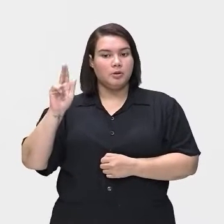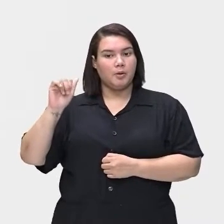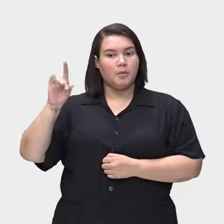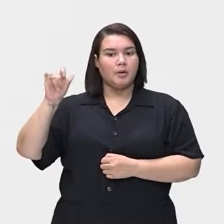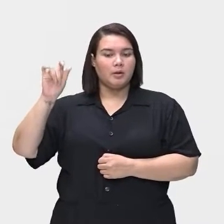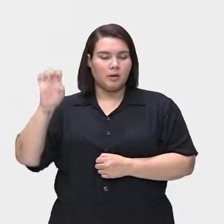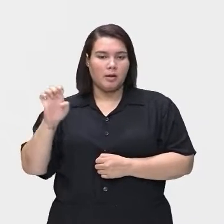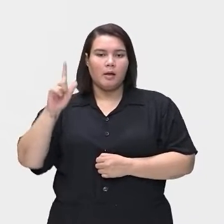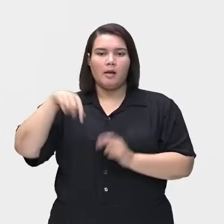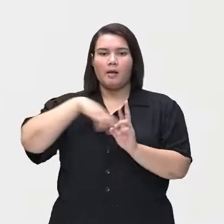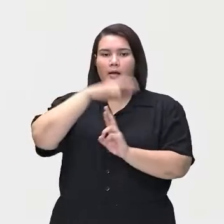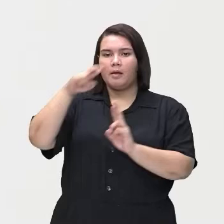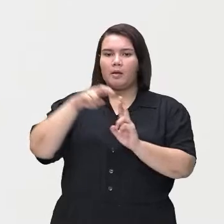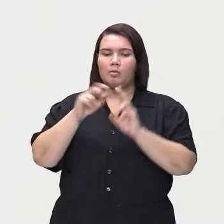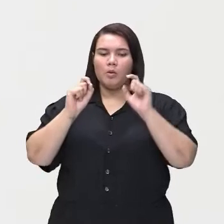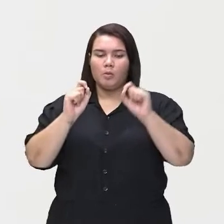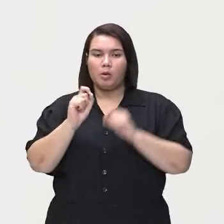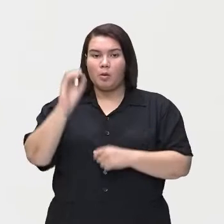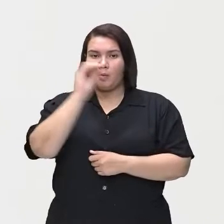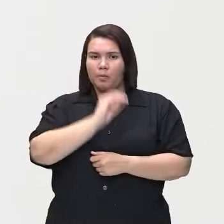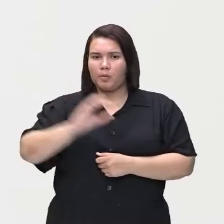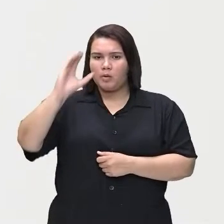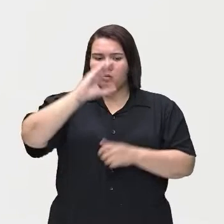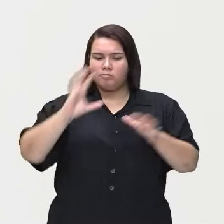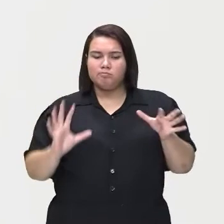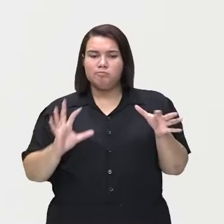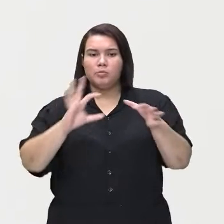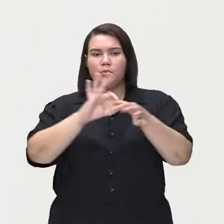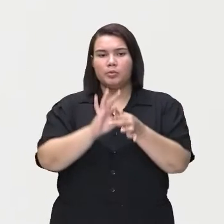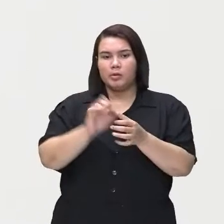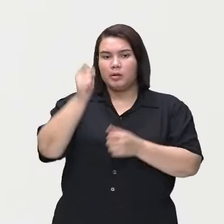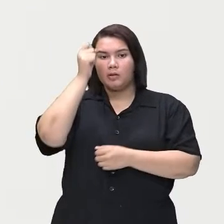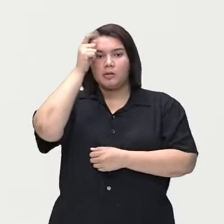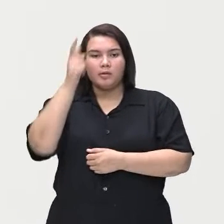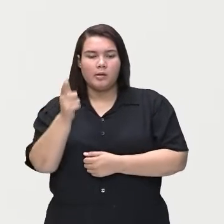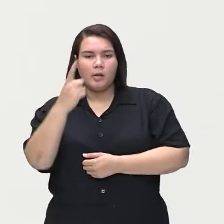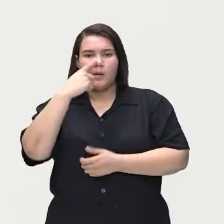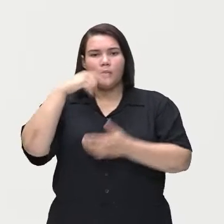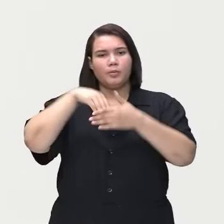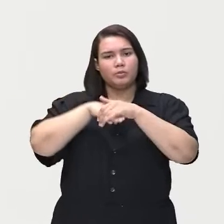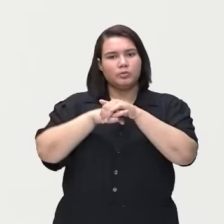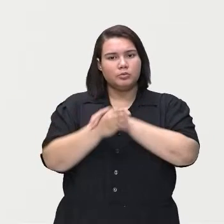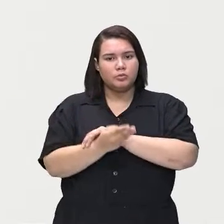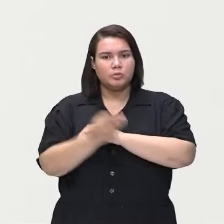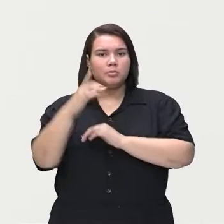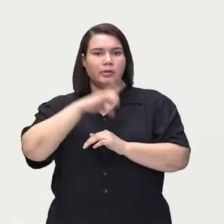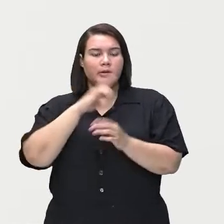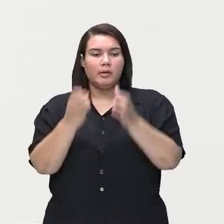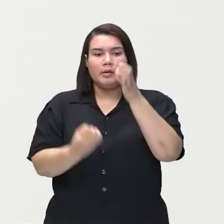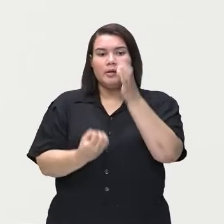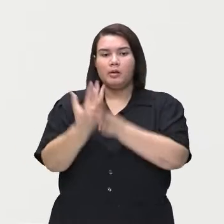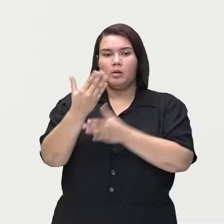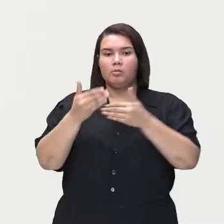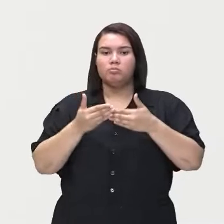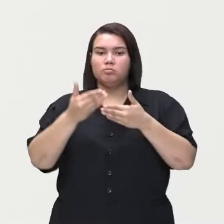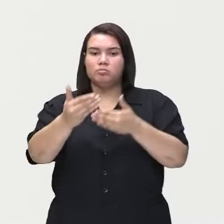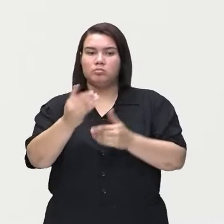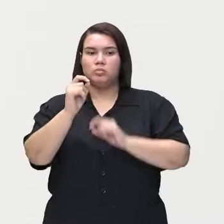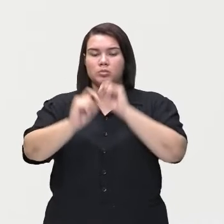à fusão de conhecimentos, ideias, tradições e costumes formados a partir